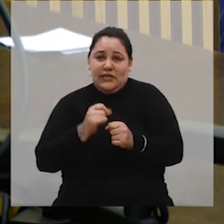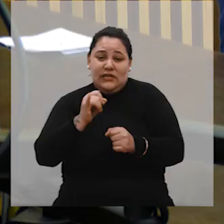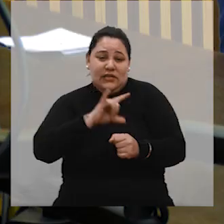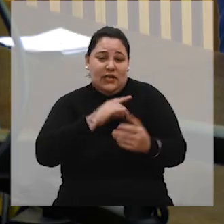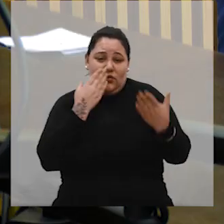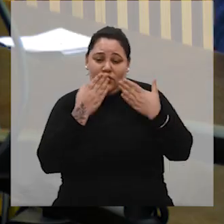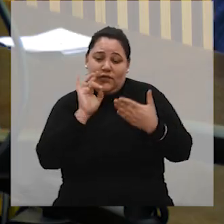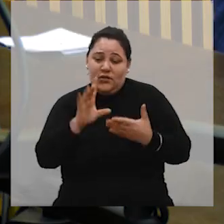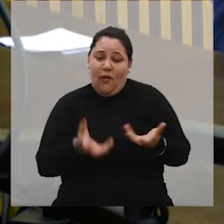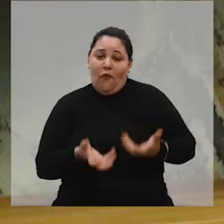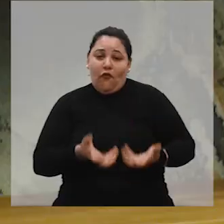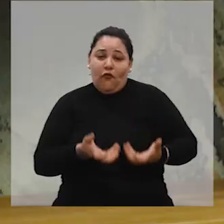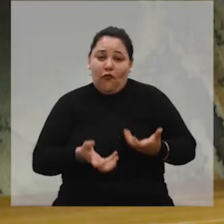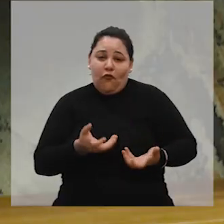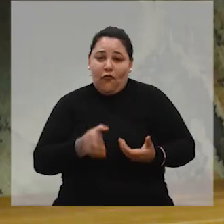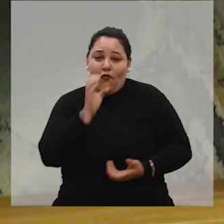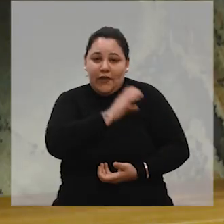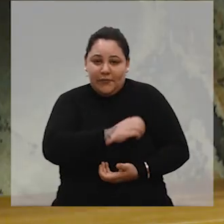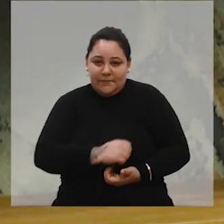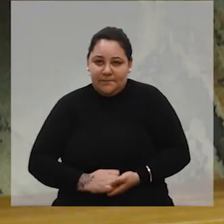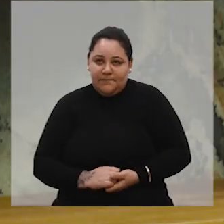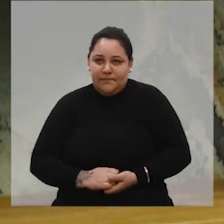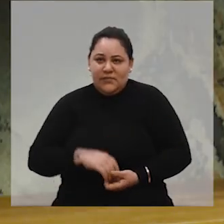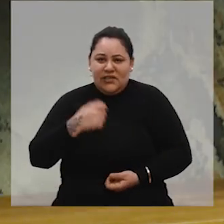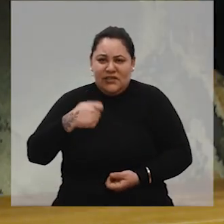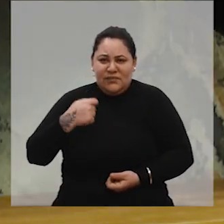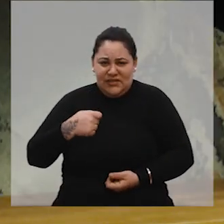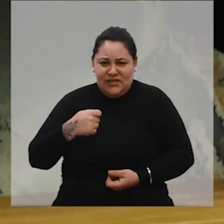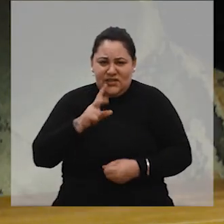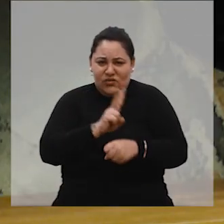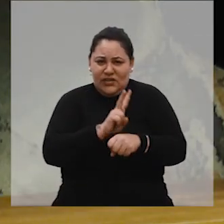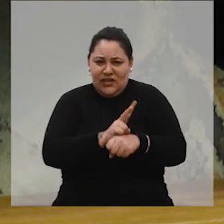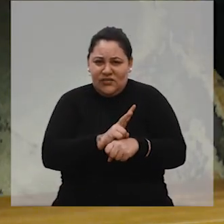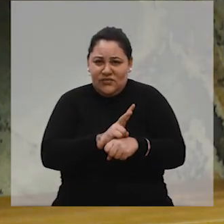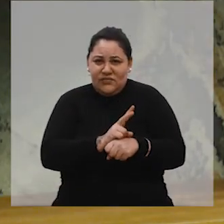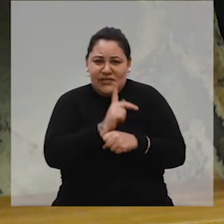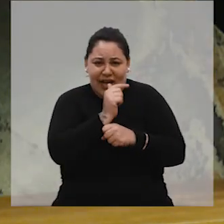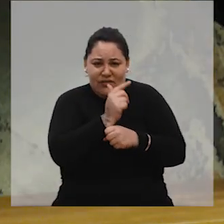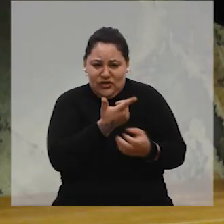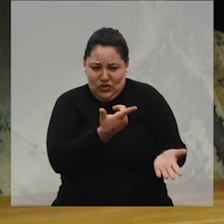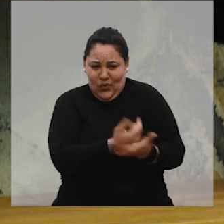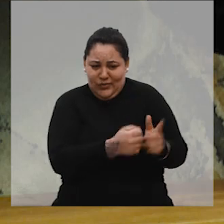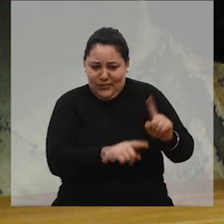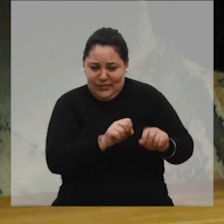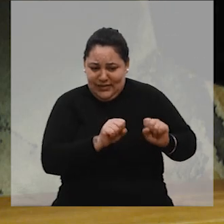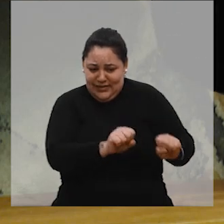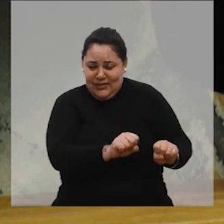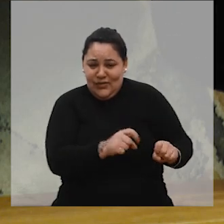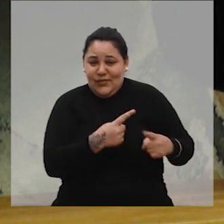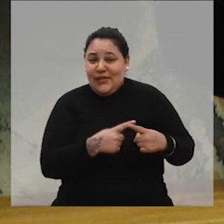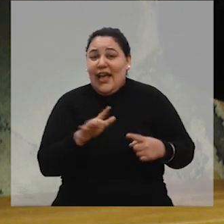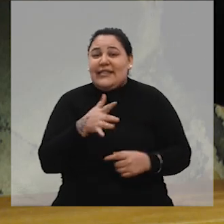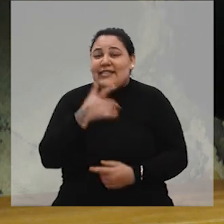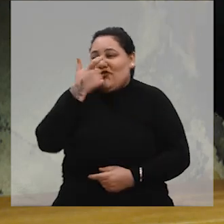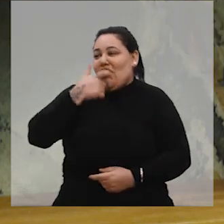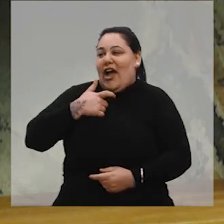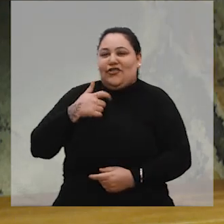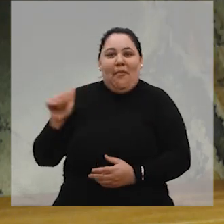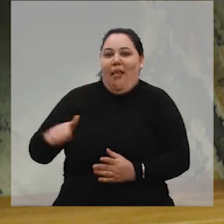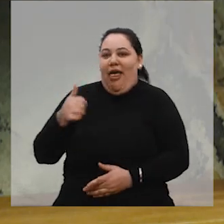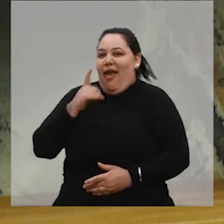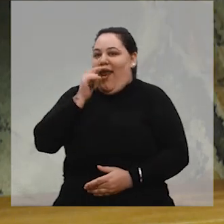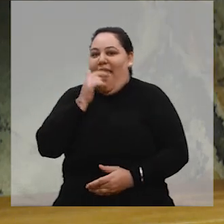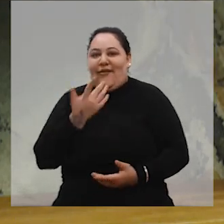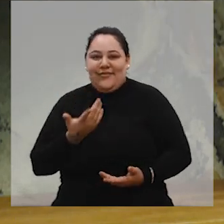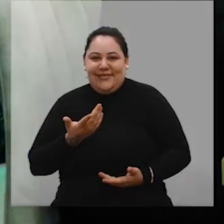ferver. Certo. E tem que tomar cuidado também com a água que a gente compra do galão? Porque às vezes a gente acha que aquela água está bem limpa e